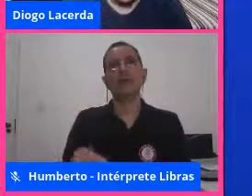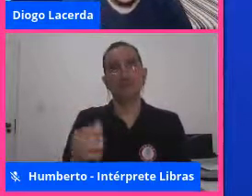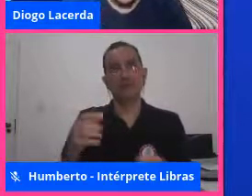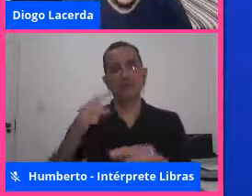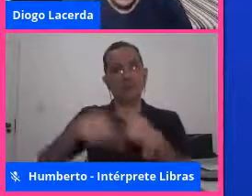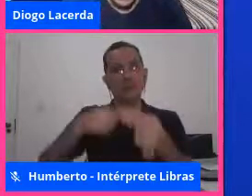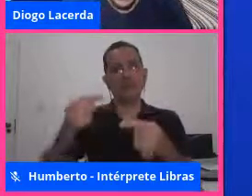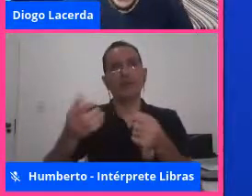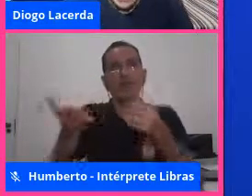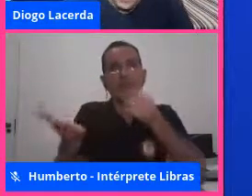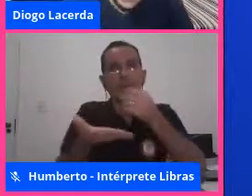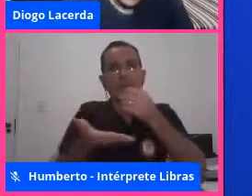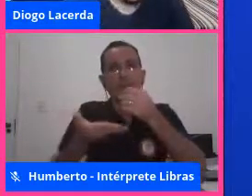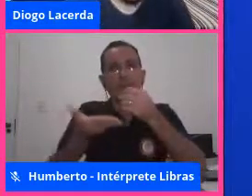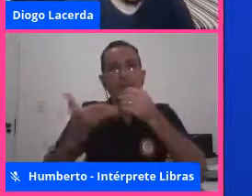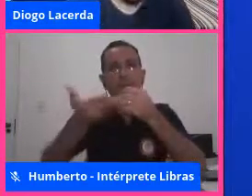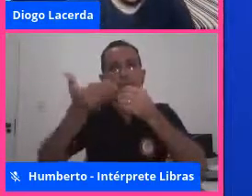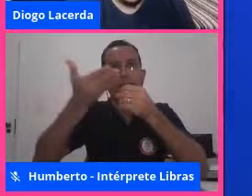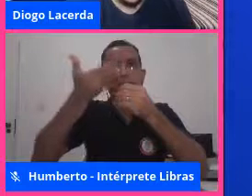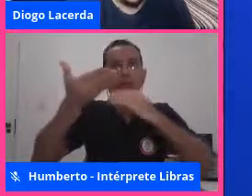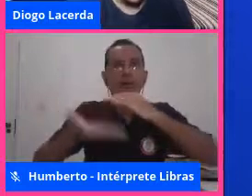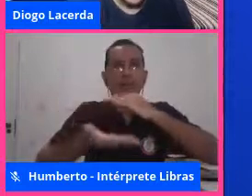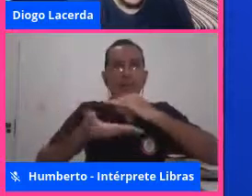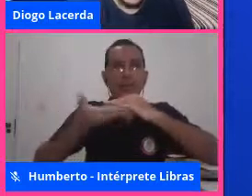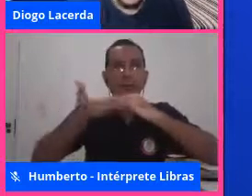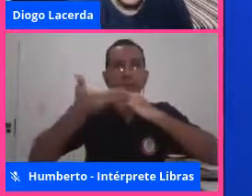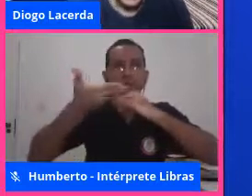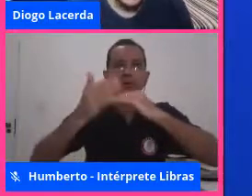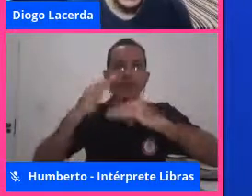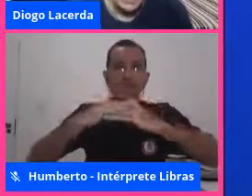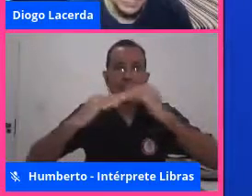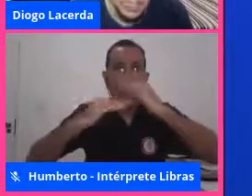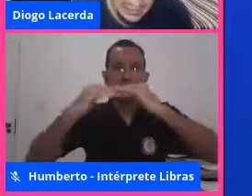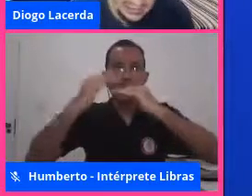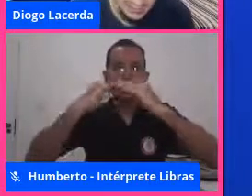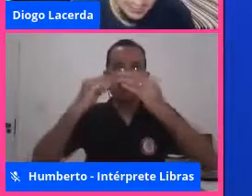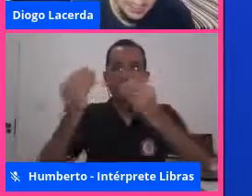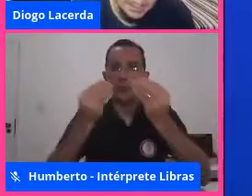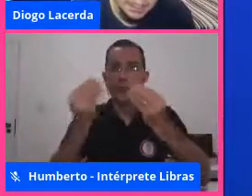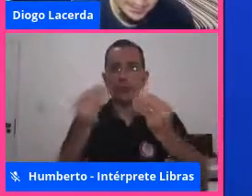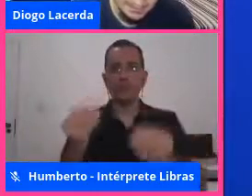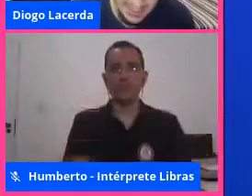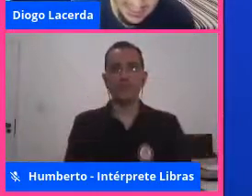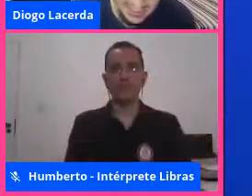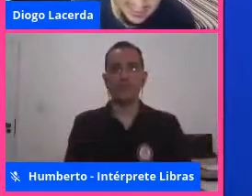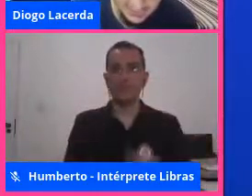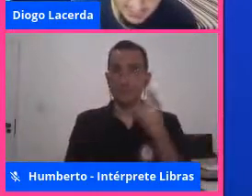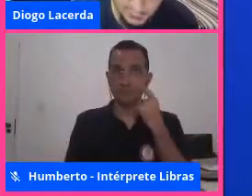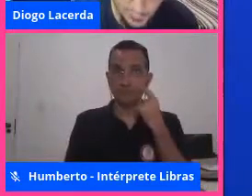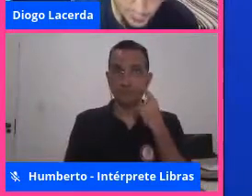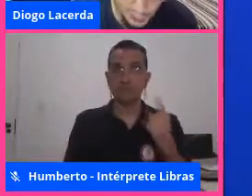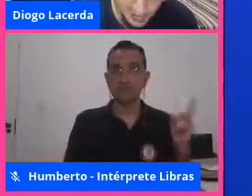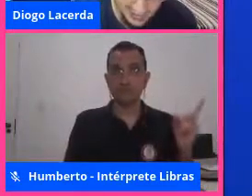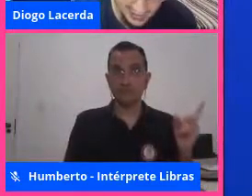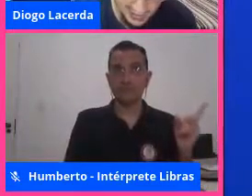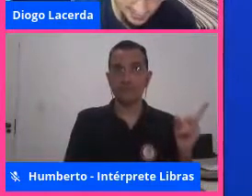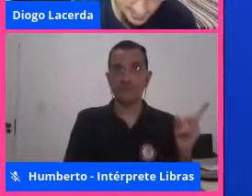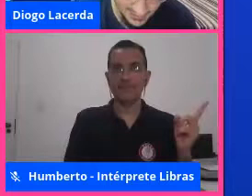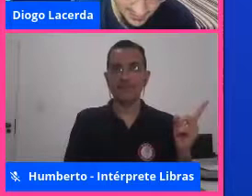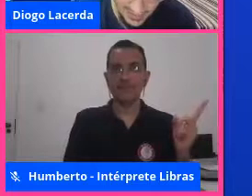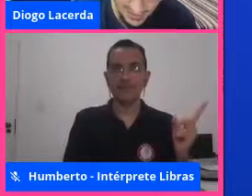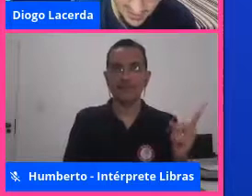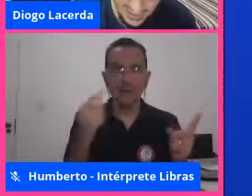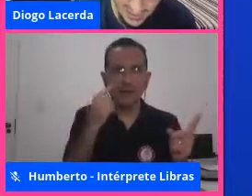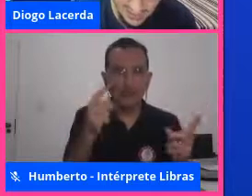peça. E é interessante vocês observar essa nova foto. Vocês podem perceber que nesse furo